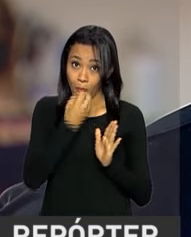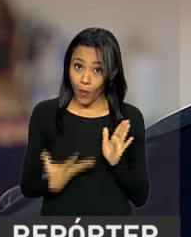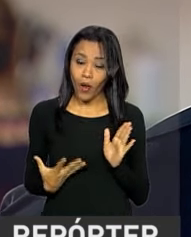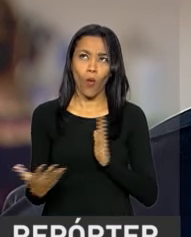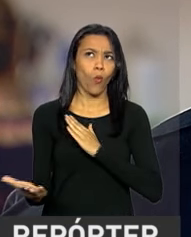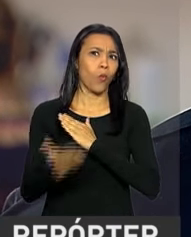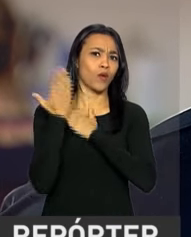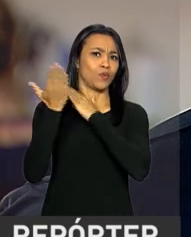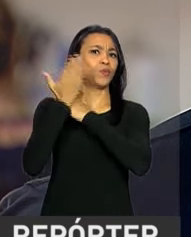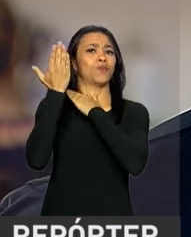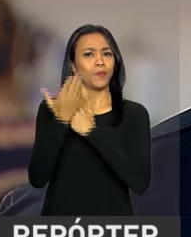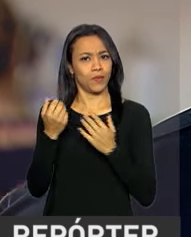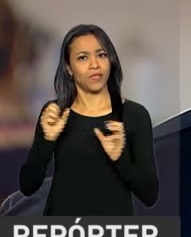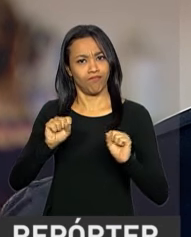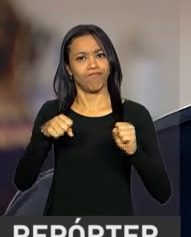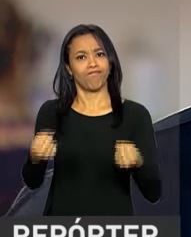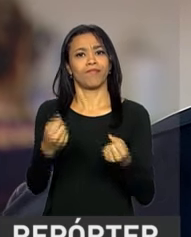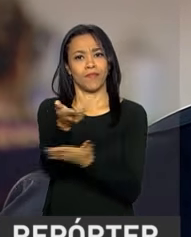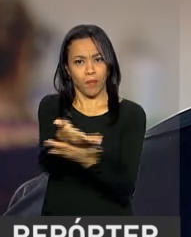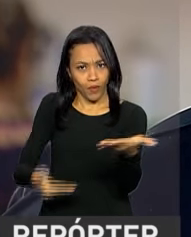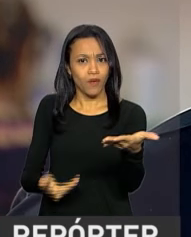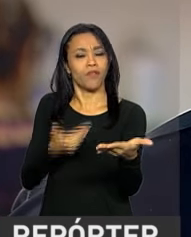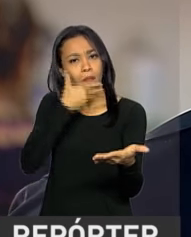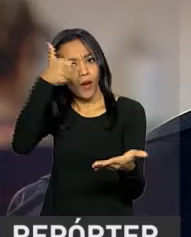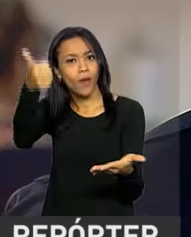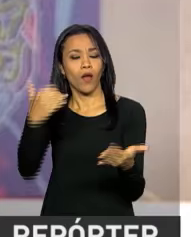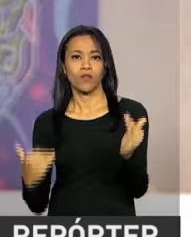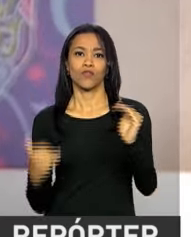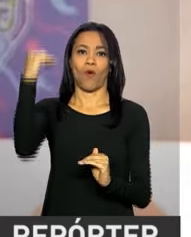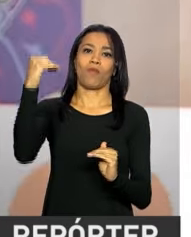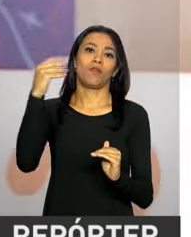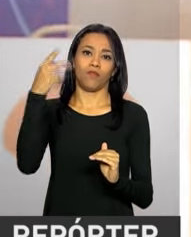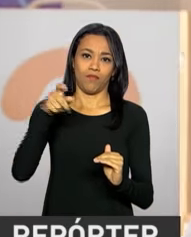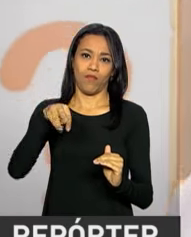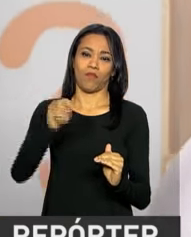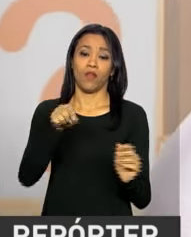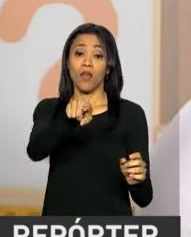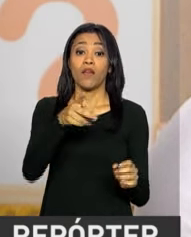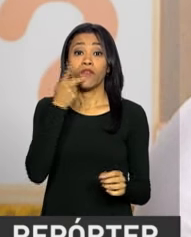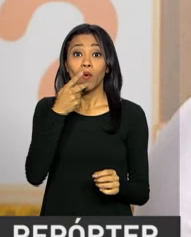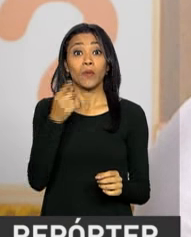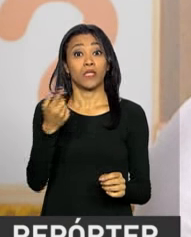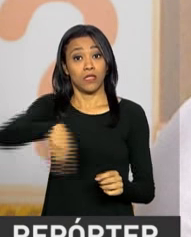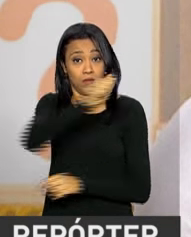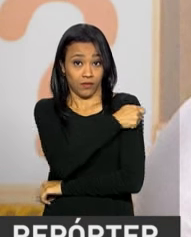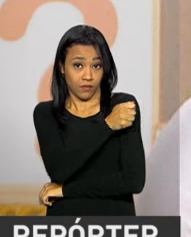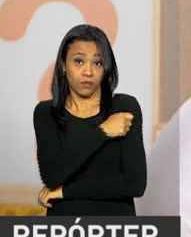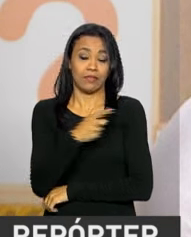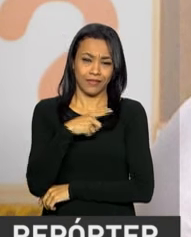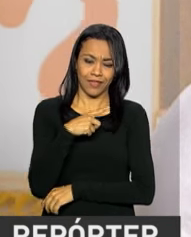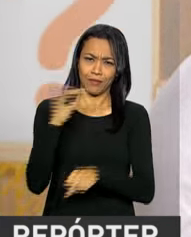faz uma boa diferença na na na prova já já melhora tua colocação bastante os estudantes também TM à disposição uma